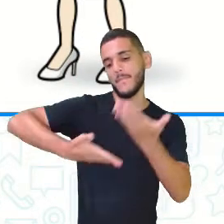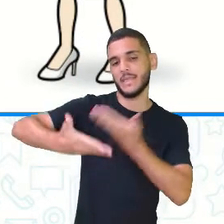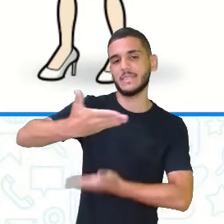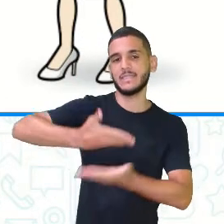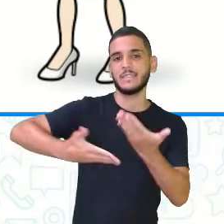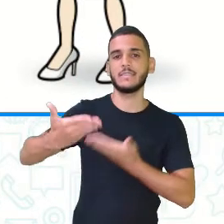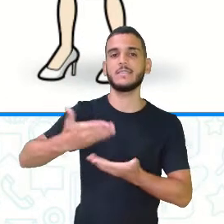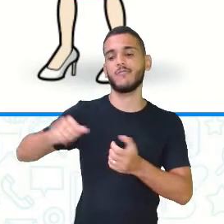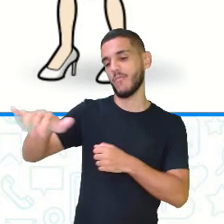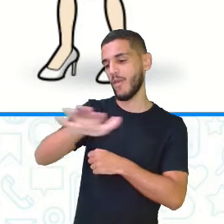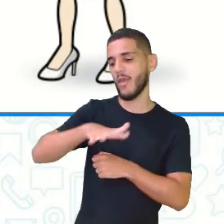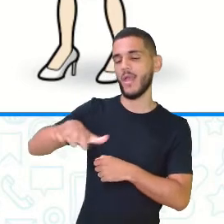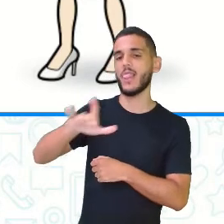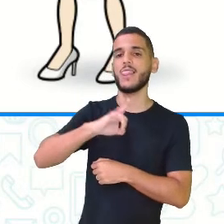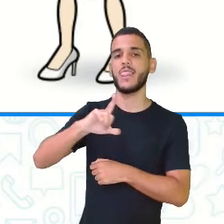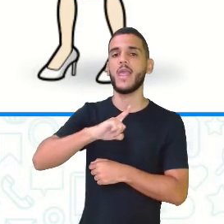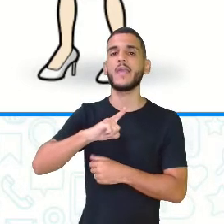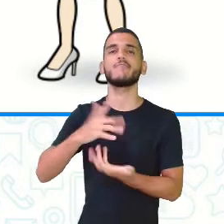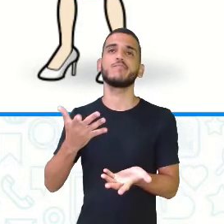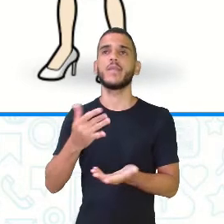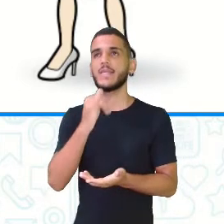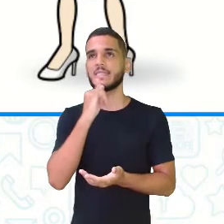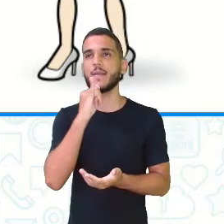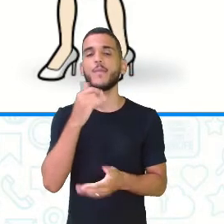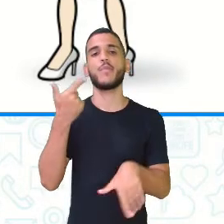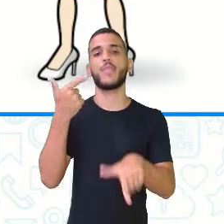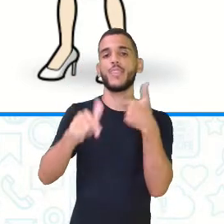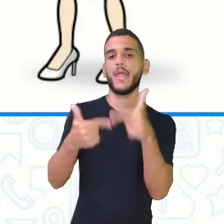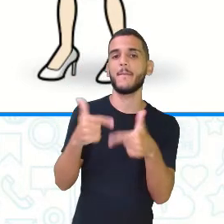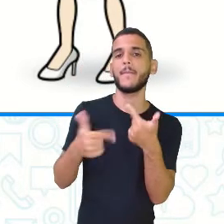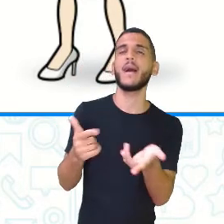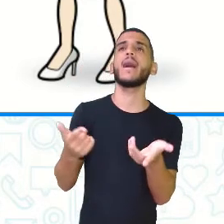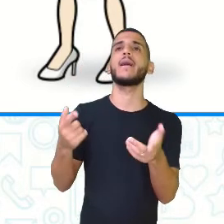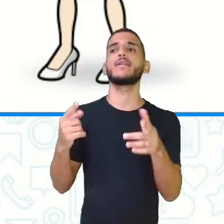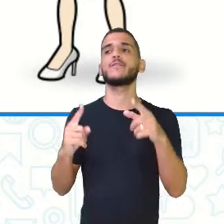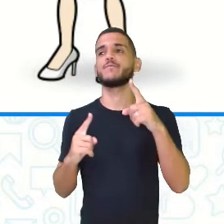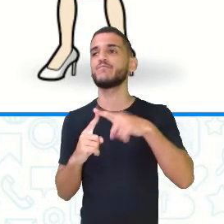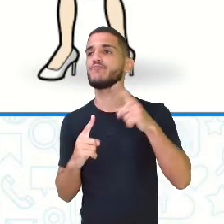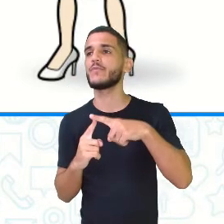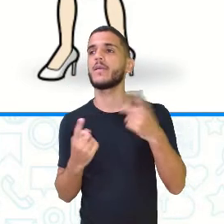paisagem, as diversas formas de trabalho e as técnicas de que